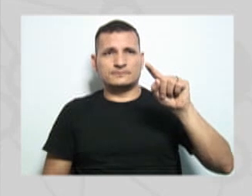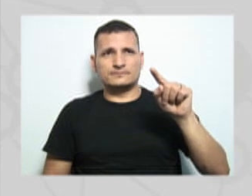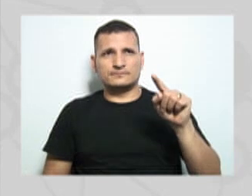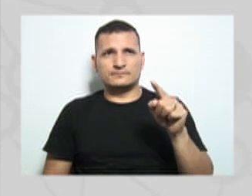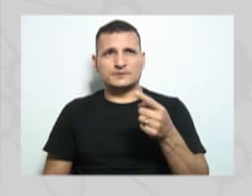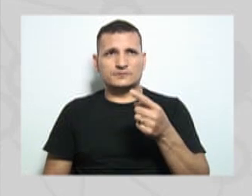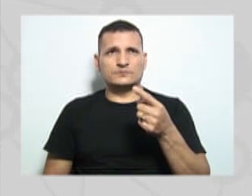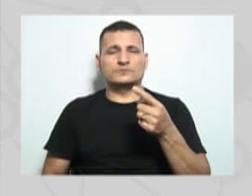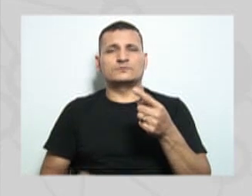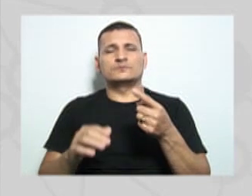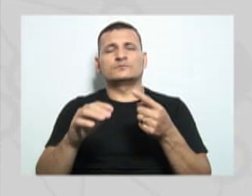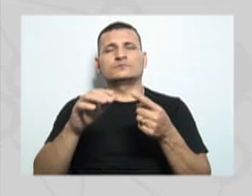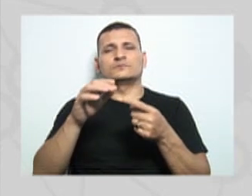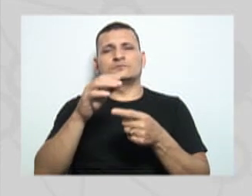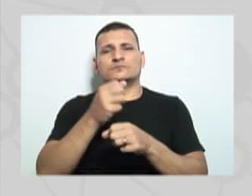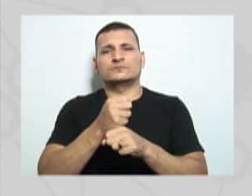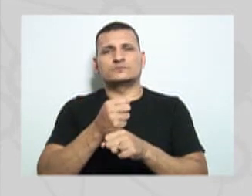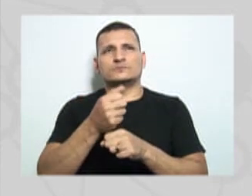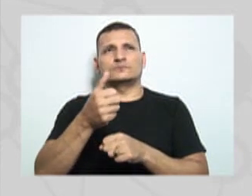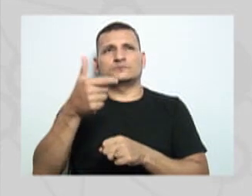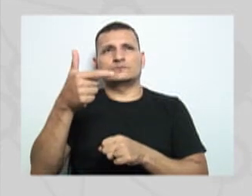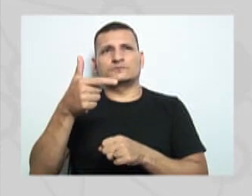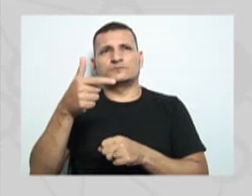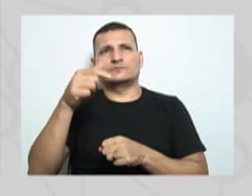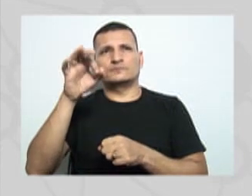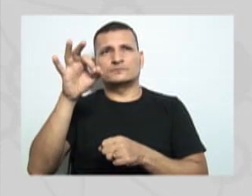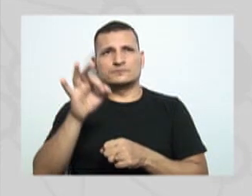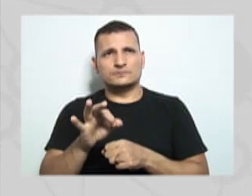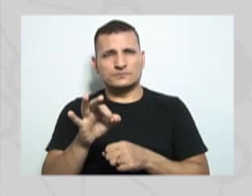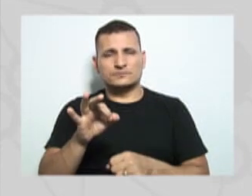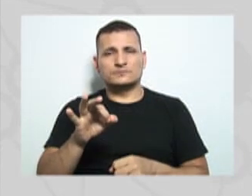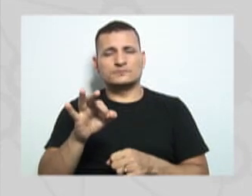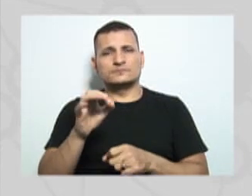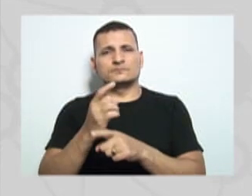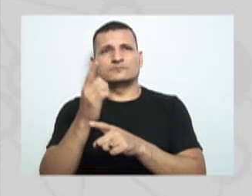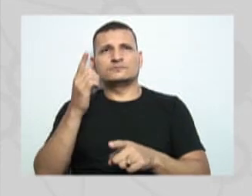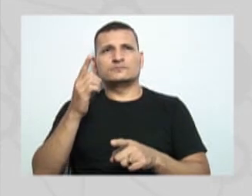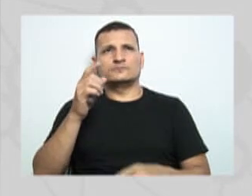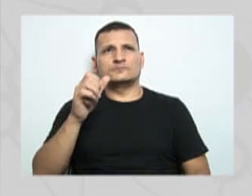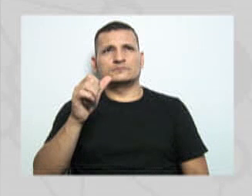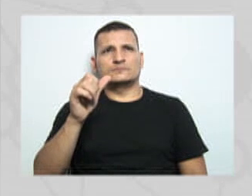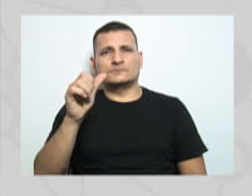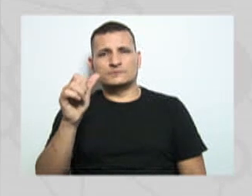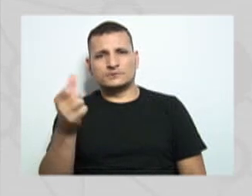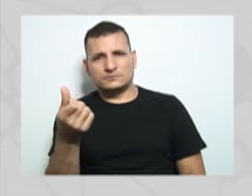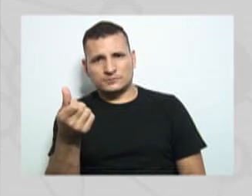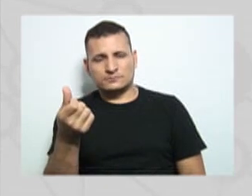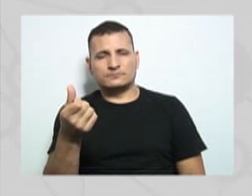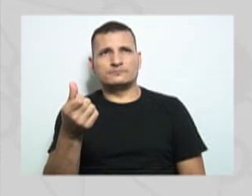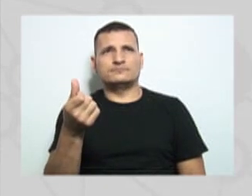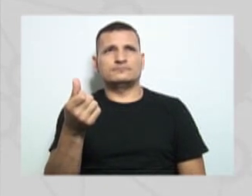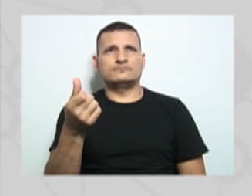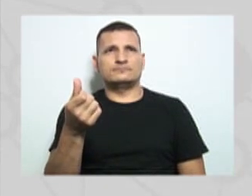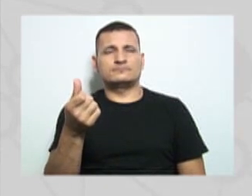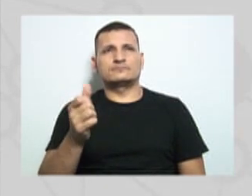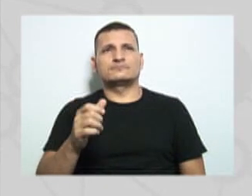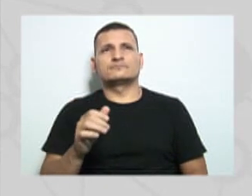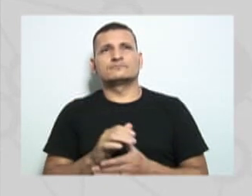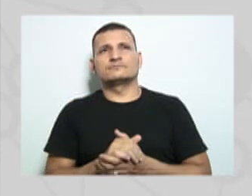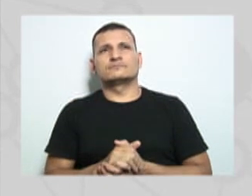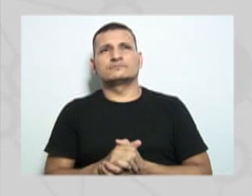por 12, eu vou ter 6 mil. Logo, eu achei o primeiro valor pelo ramo. Então, eu vou ter que procurar